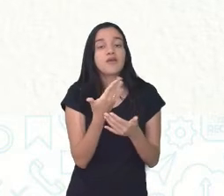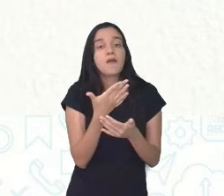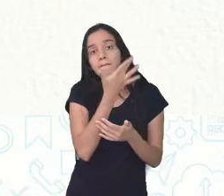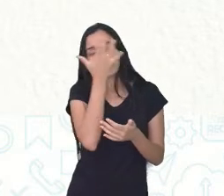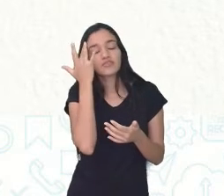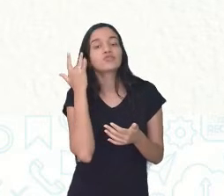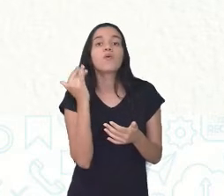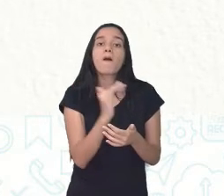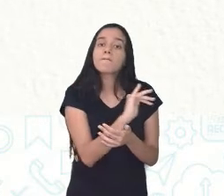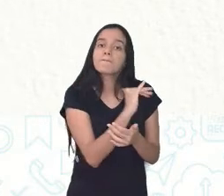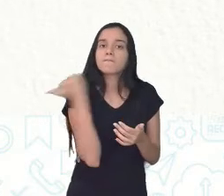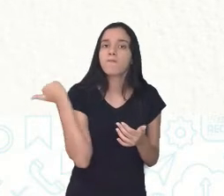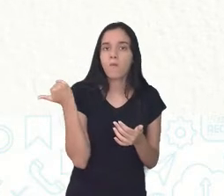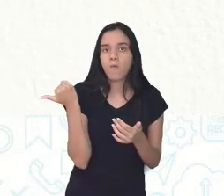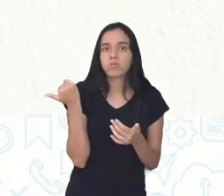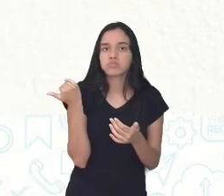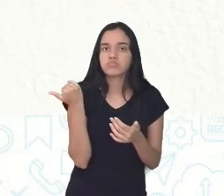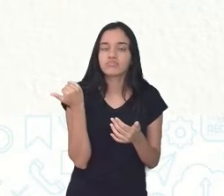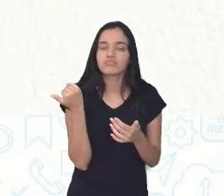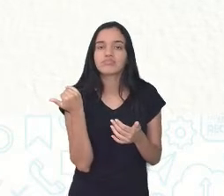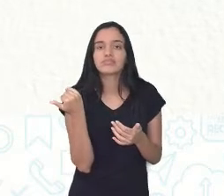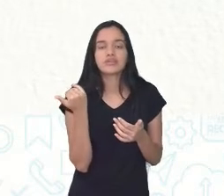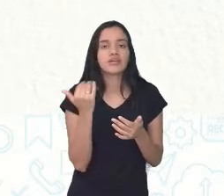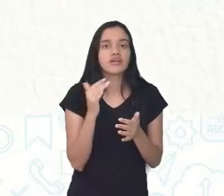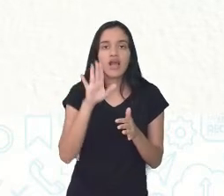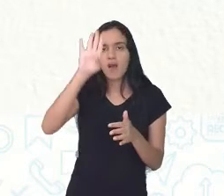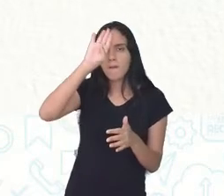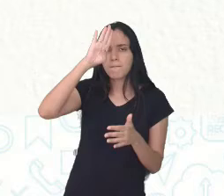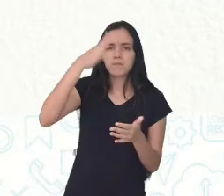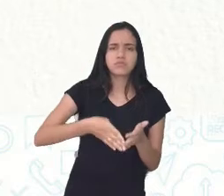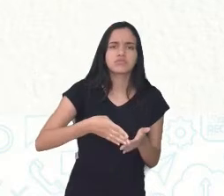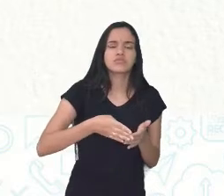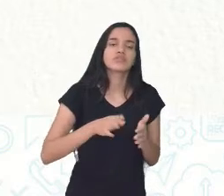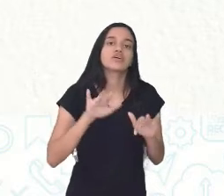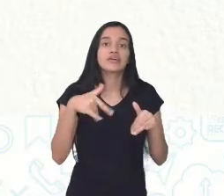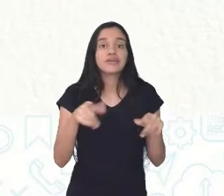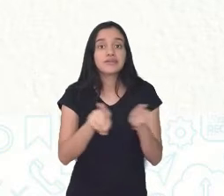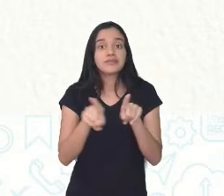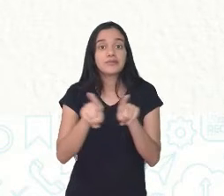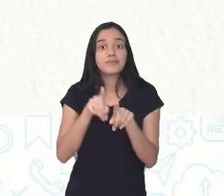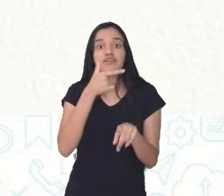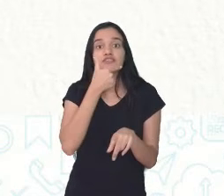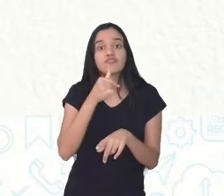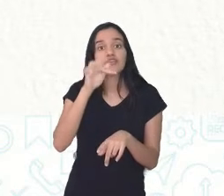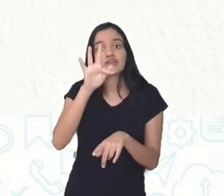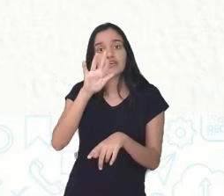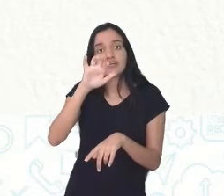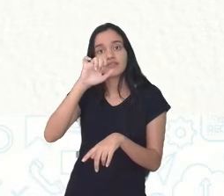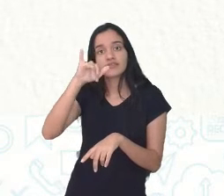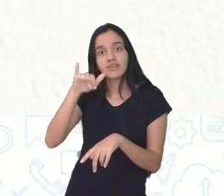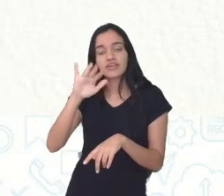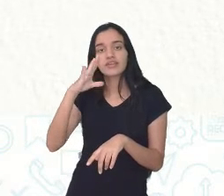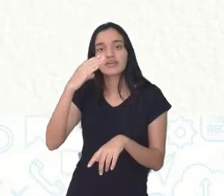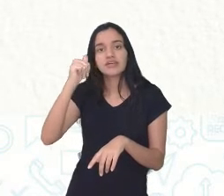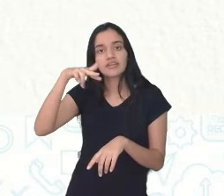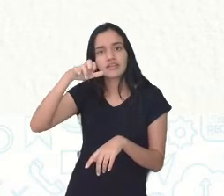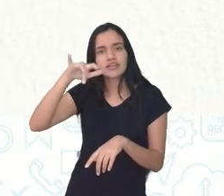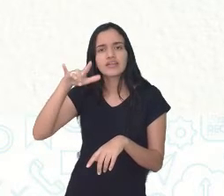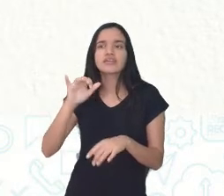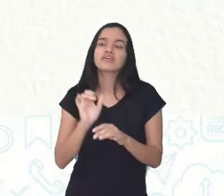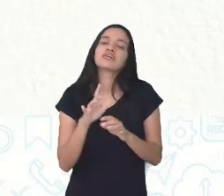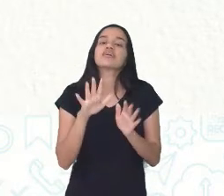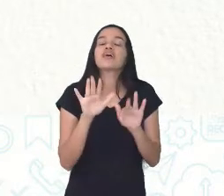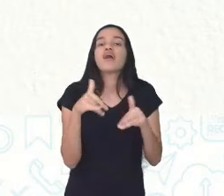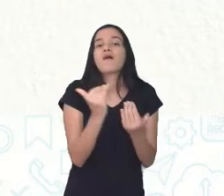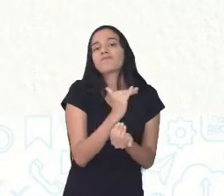pelas instituições judiciárias do Império. Entre eles, Frei Caneca teve como pena de morte o